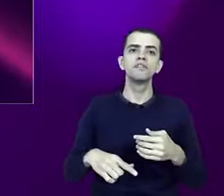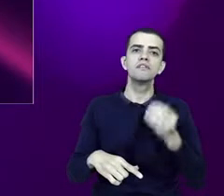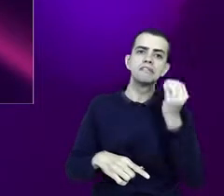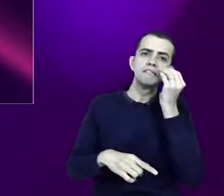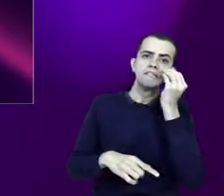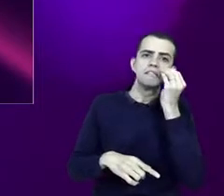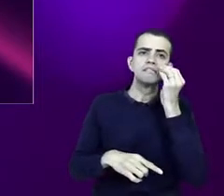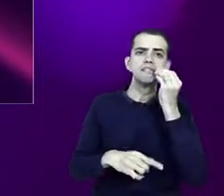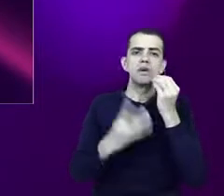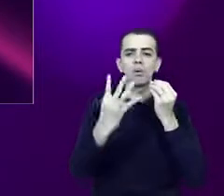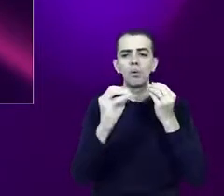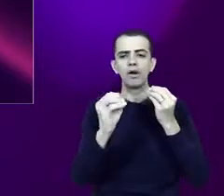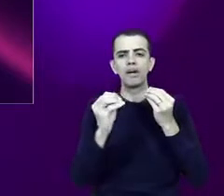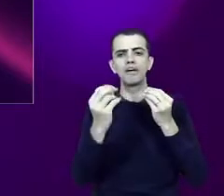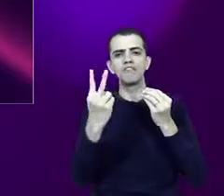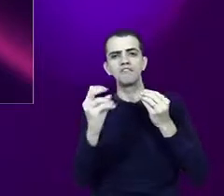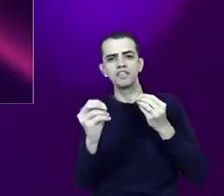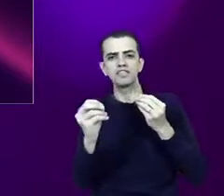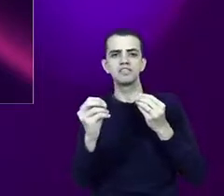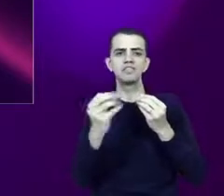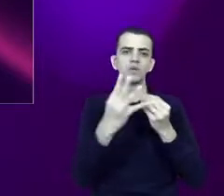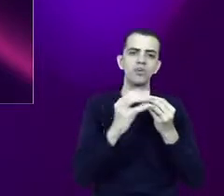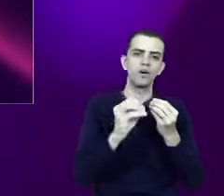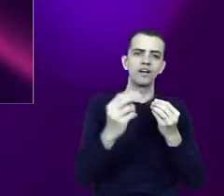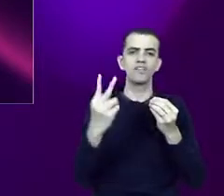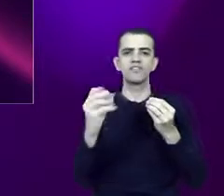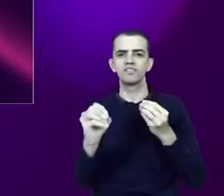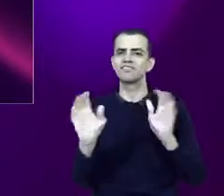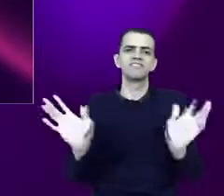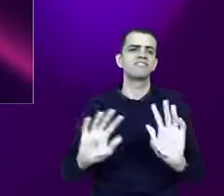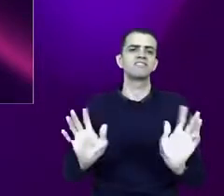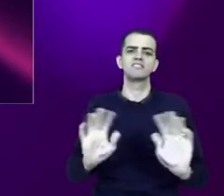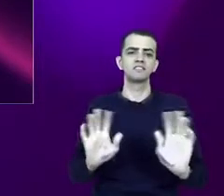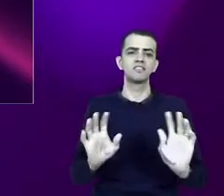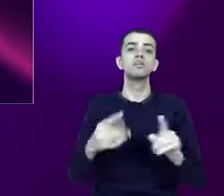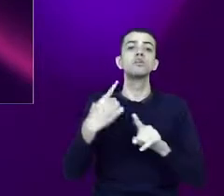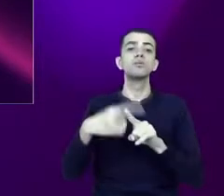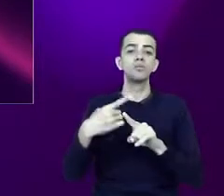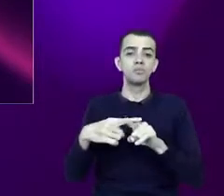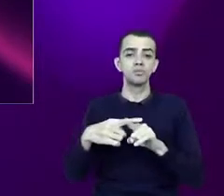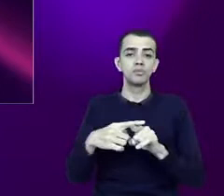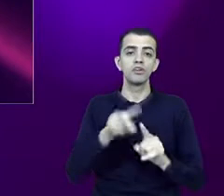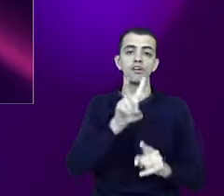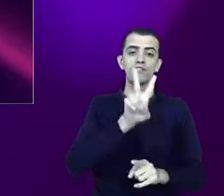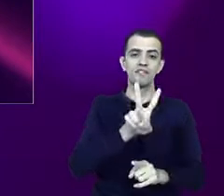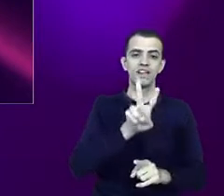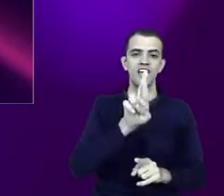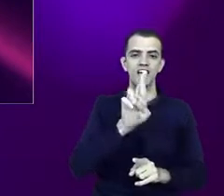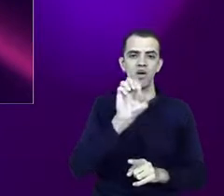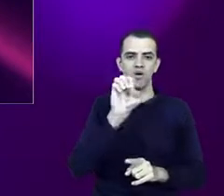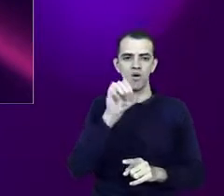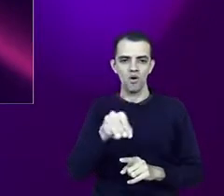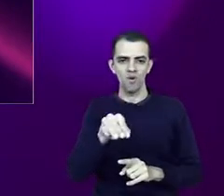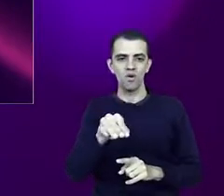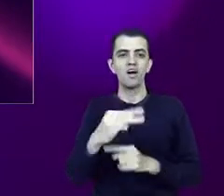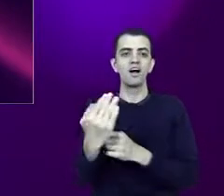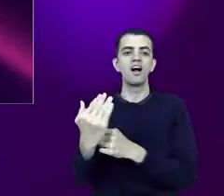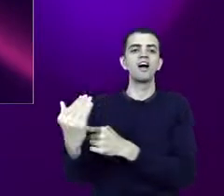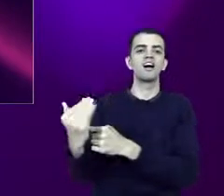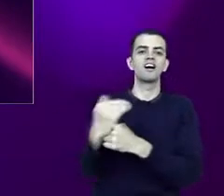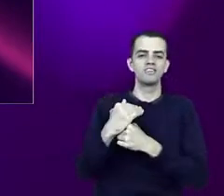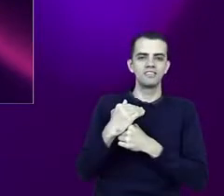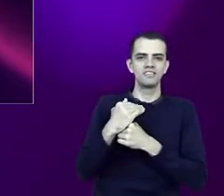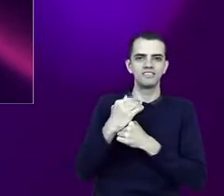em 40-20, porque o Virtual Range of Motion ele vai nos fazer